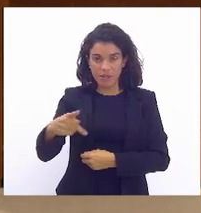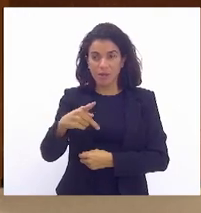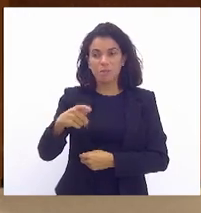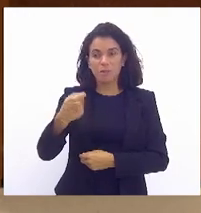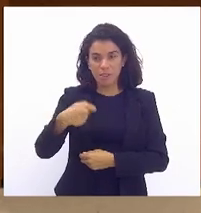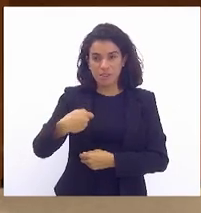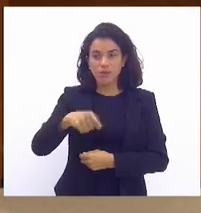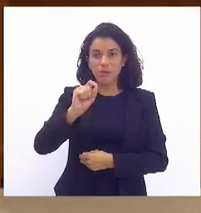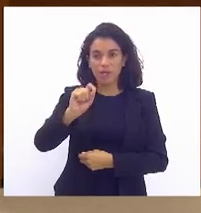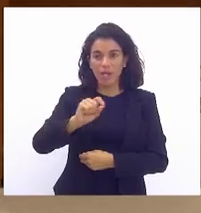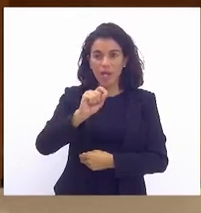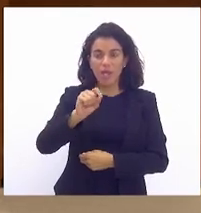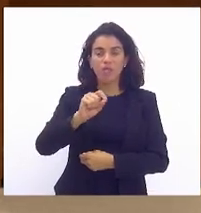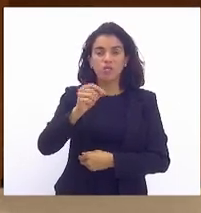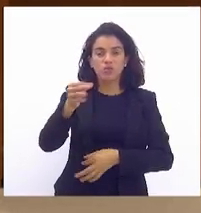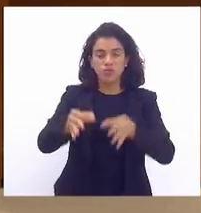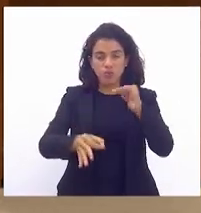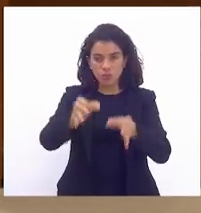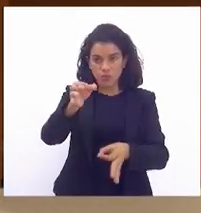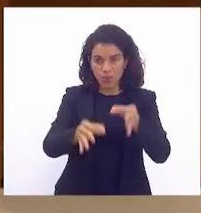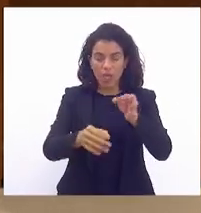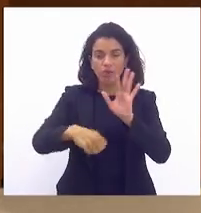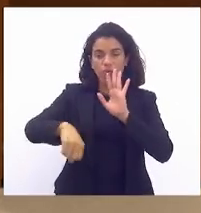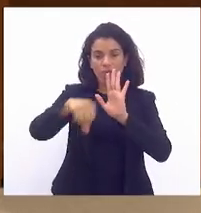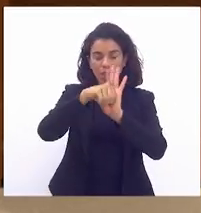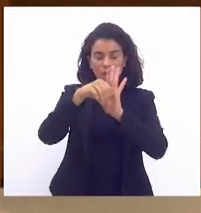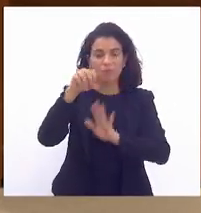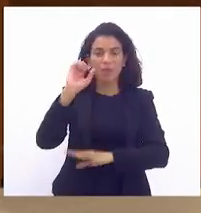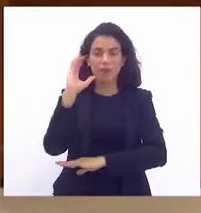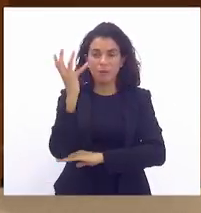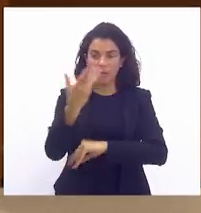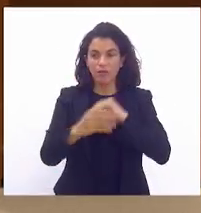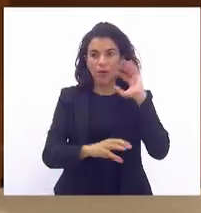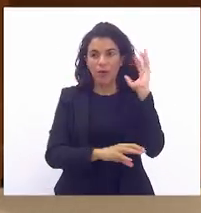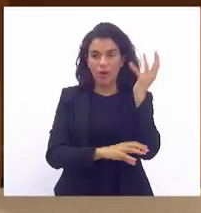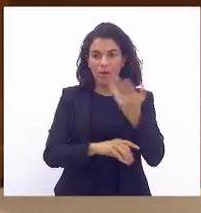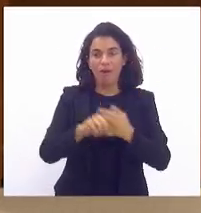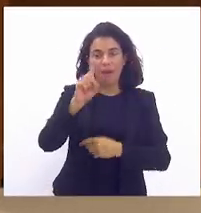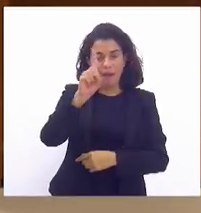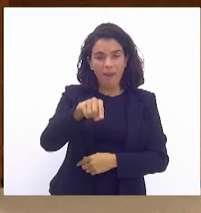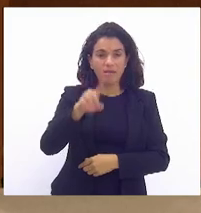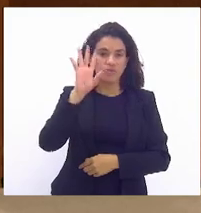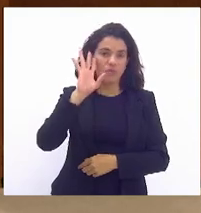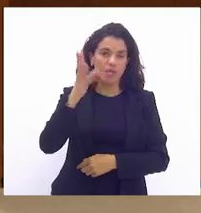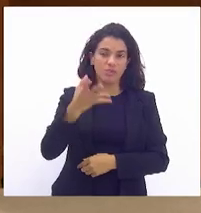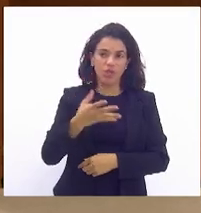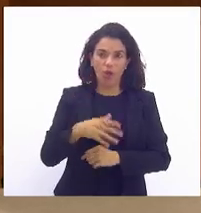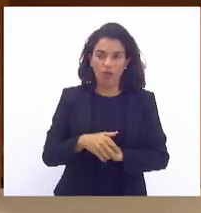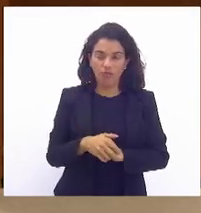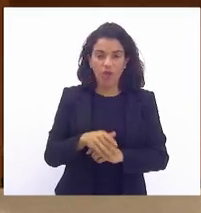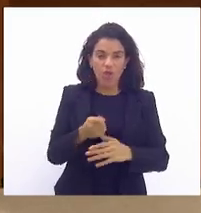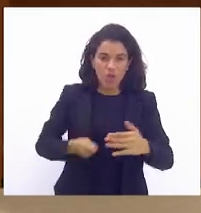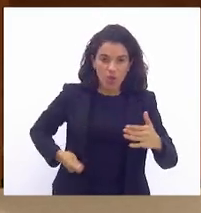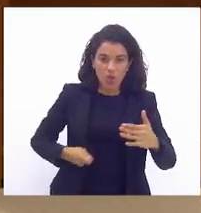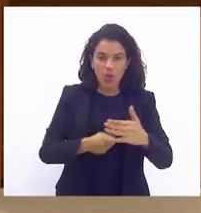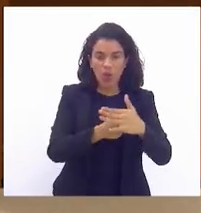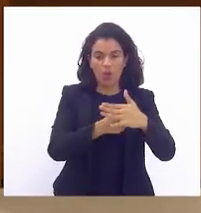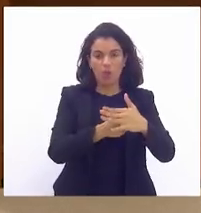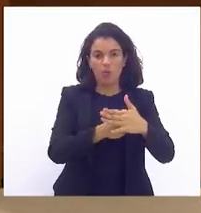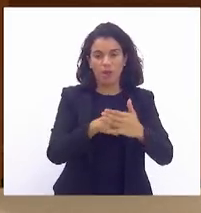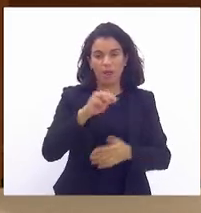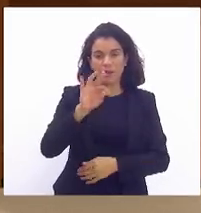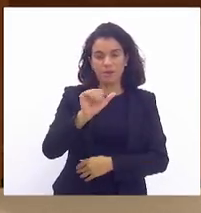ser julgado por crime ambiental. É isso que resolve. E obrigar os